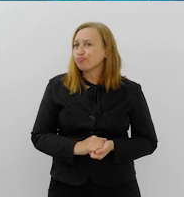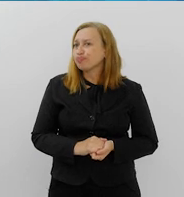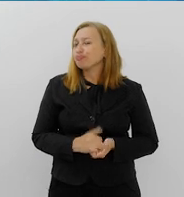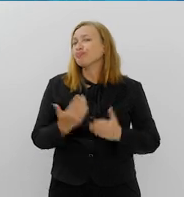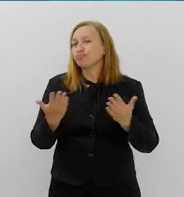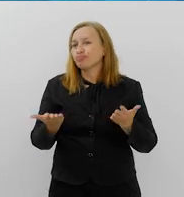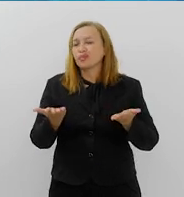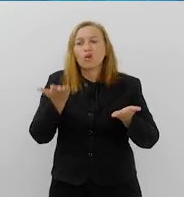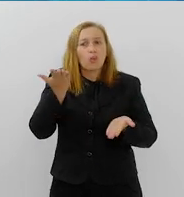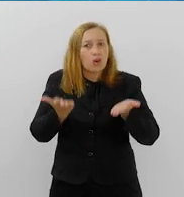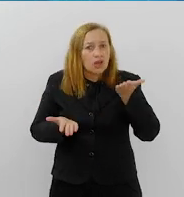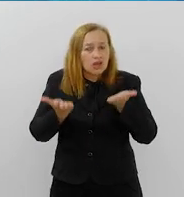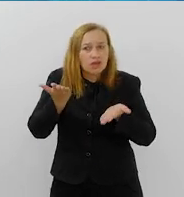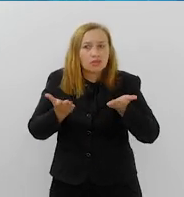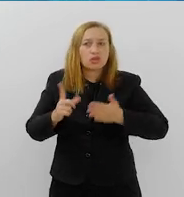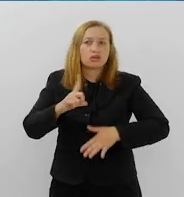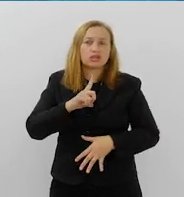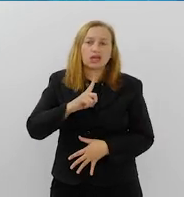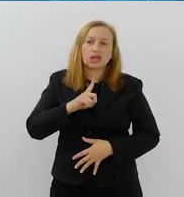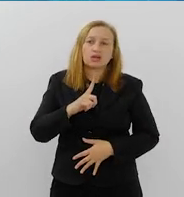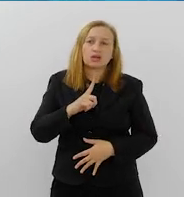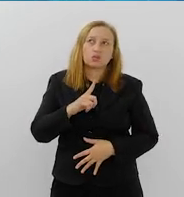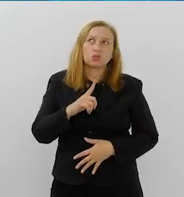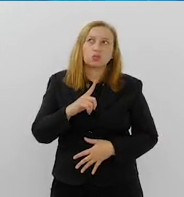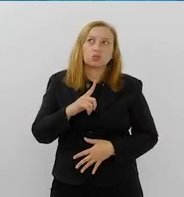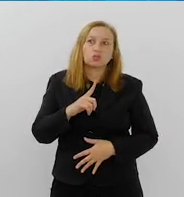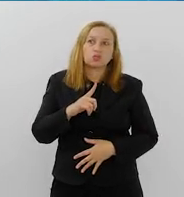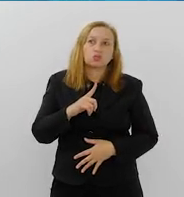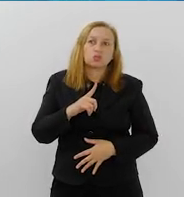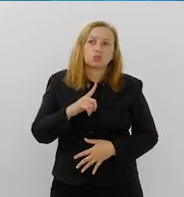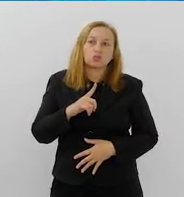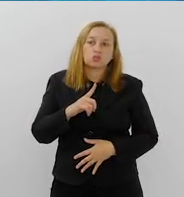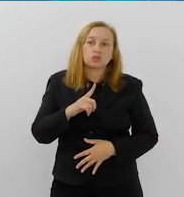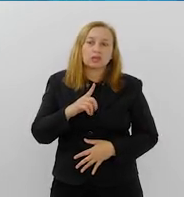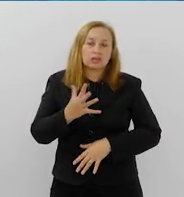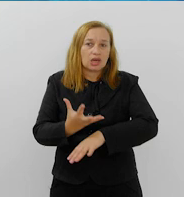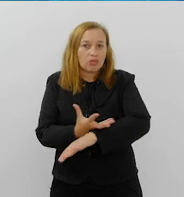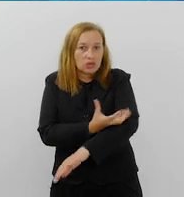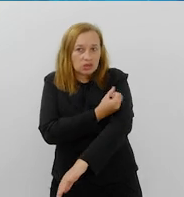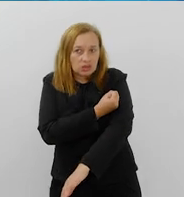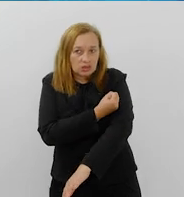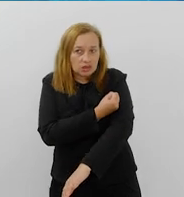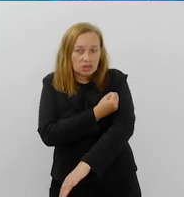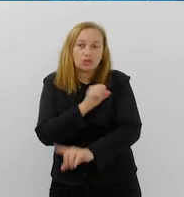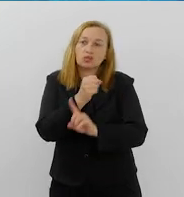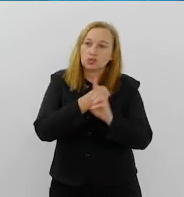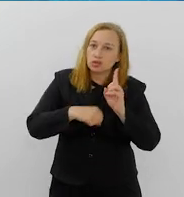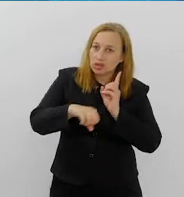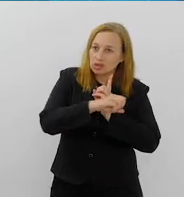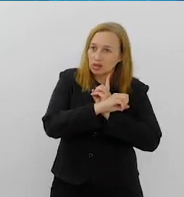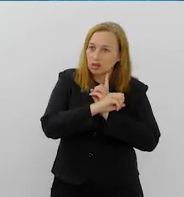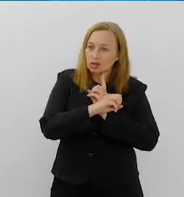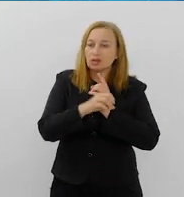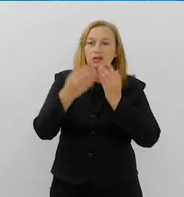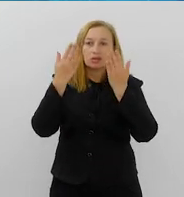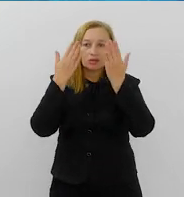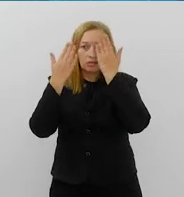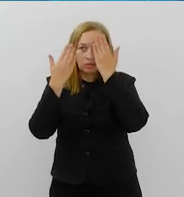mental? Então, esse equilíbrio que eu tenho de aspectos emocionais,